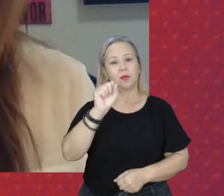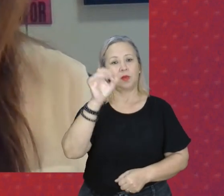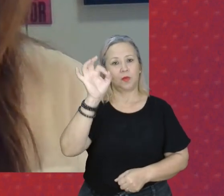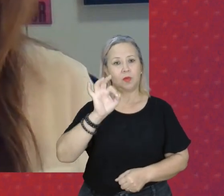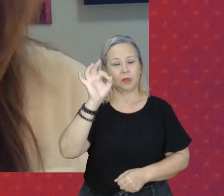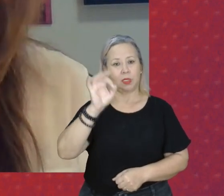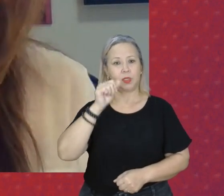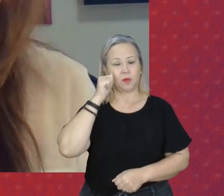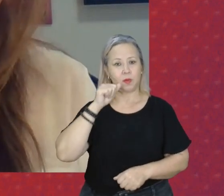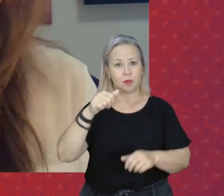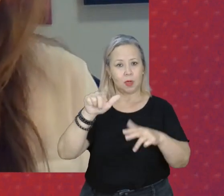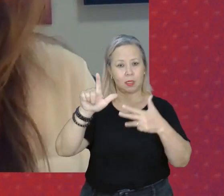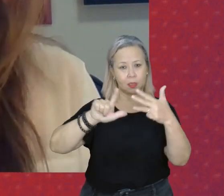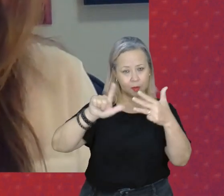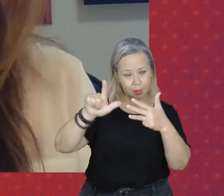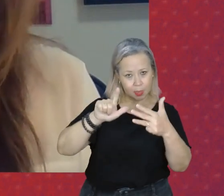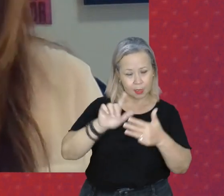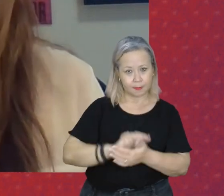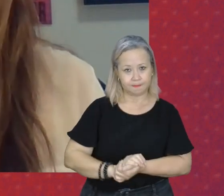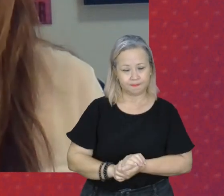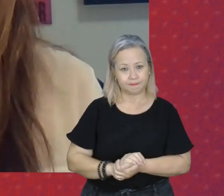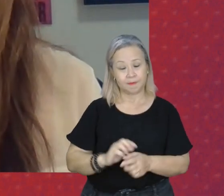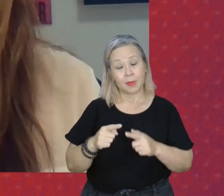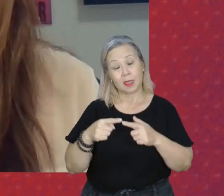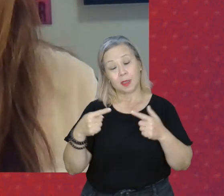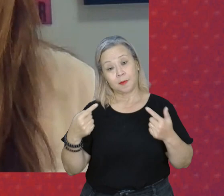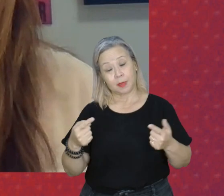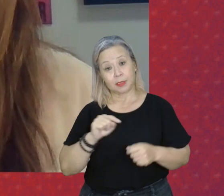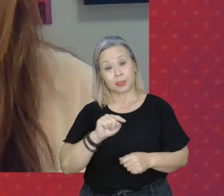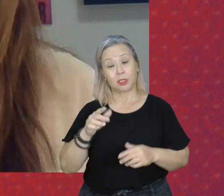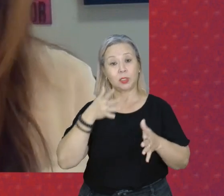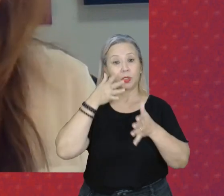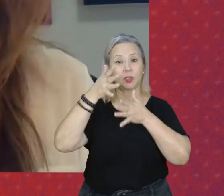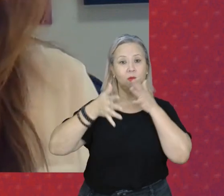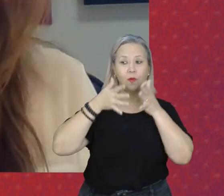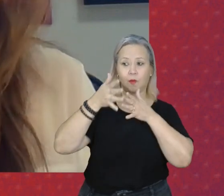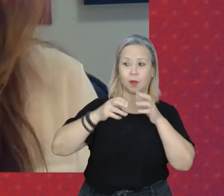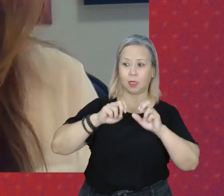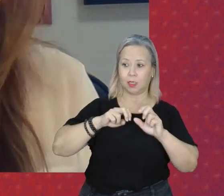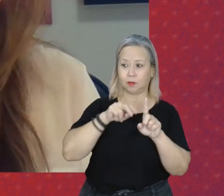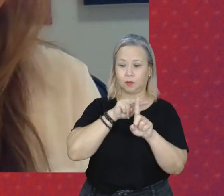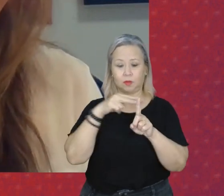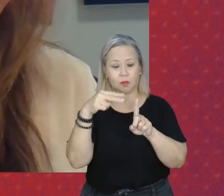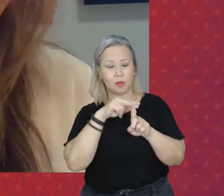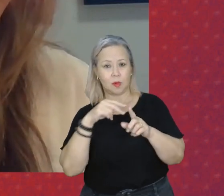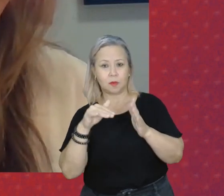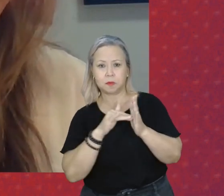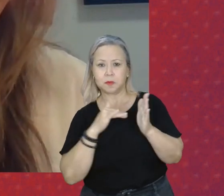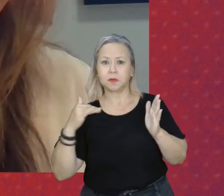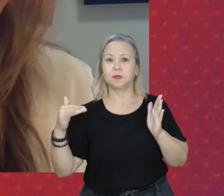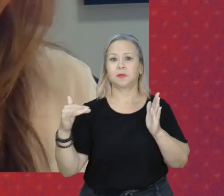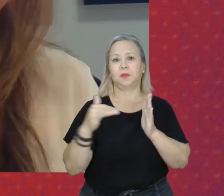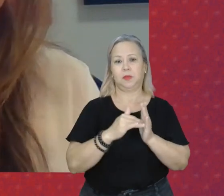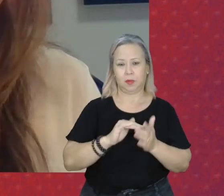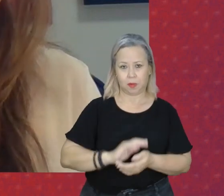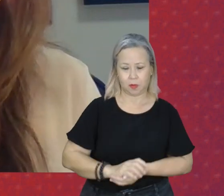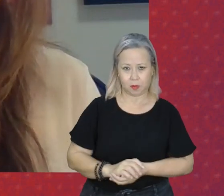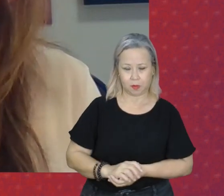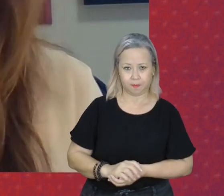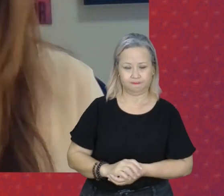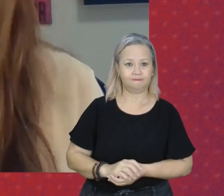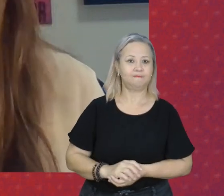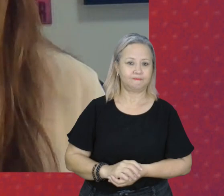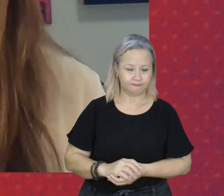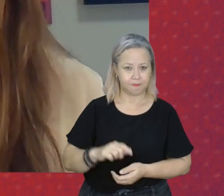nas Assembleias Legislativas, mas isso eu estou falando num aspecto global, né? Então, assim, teve